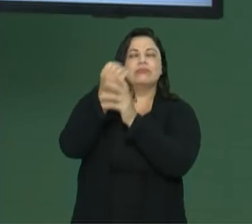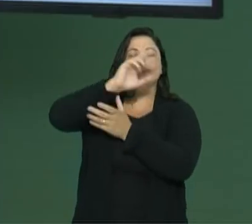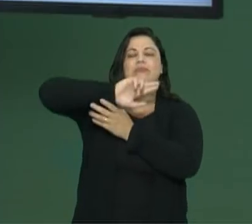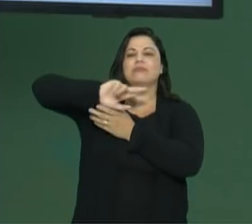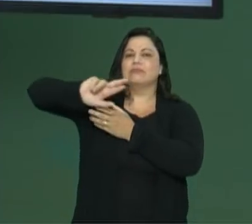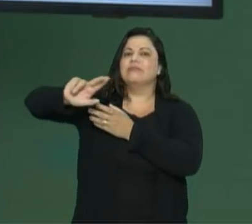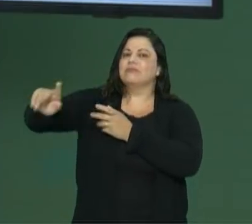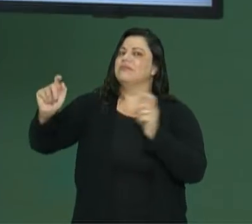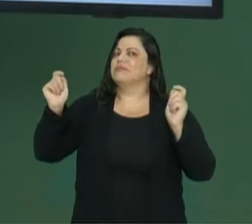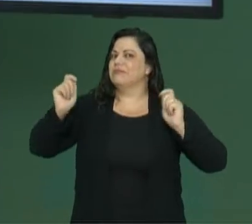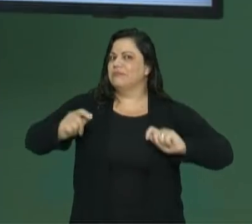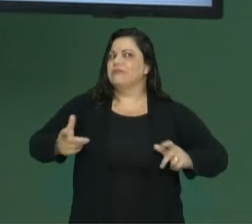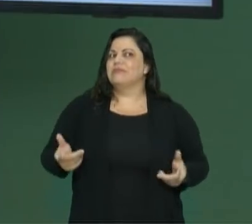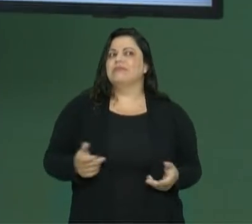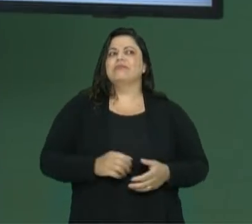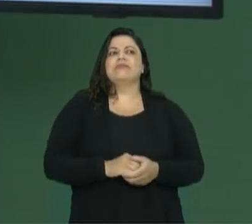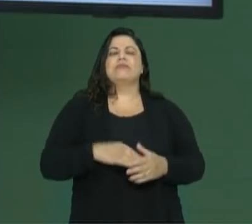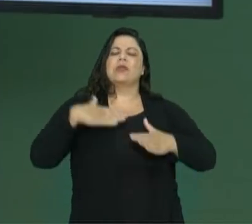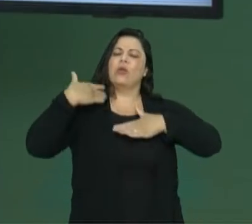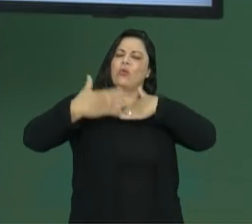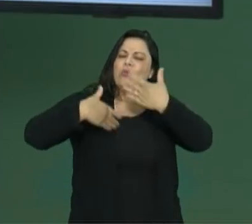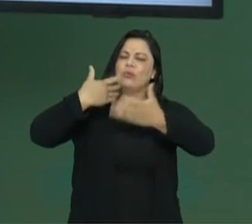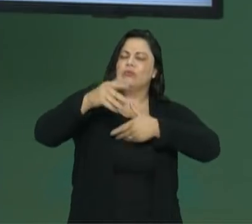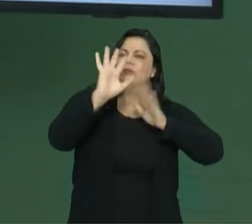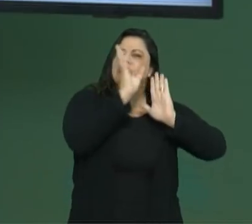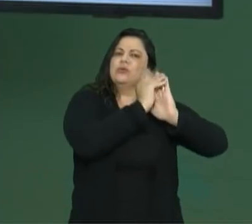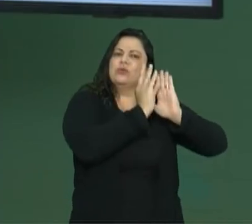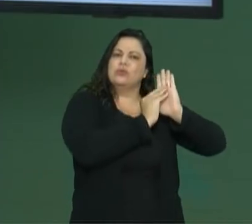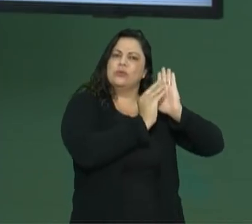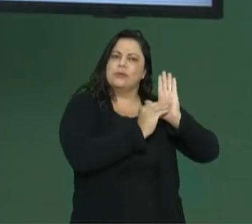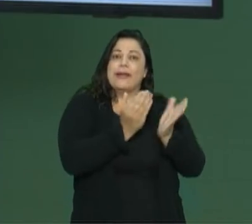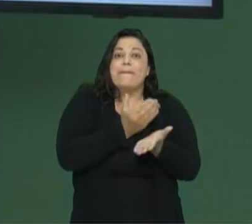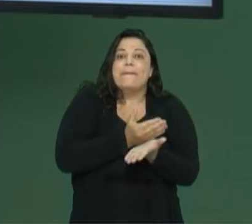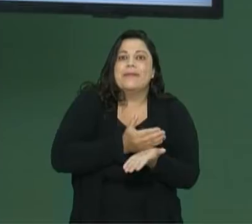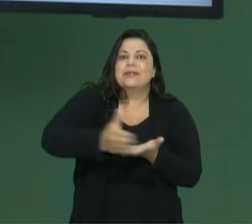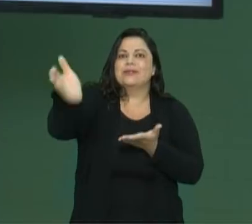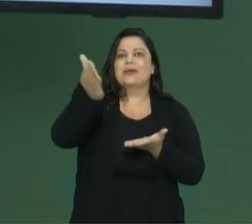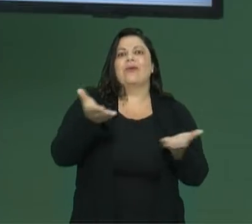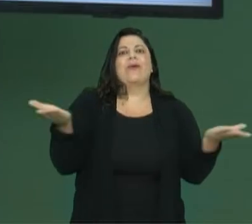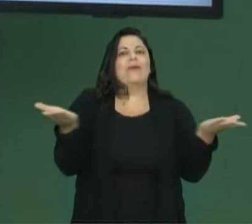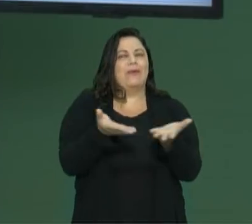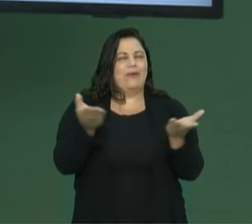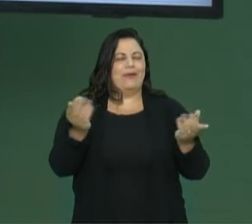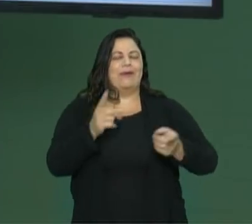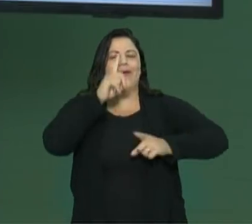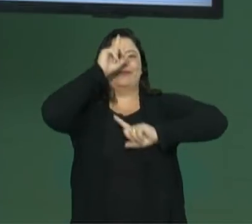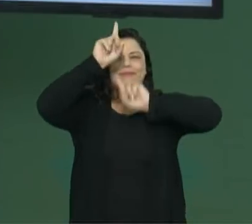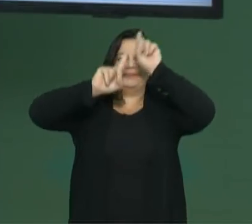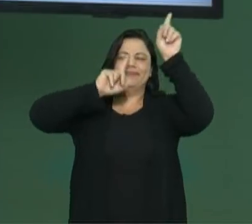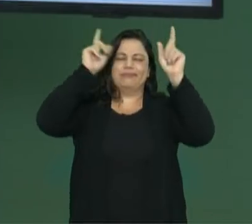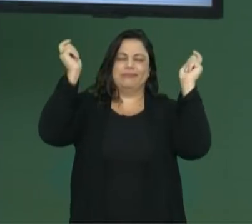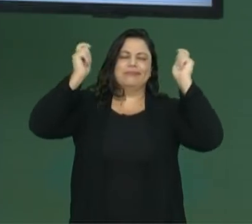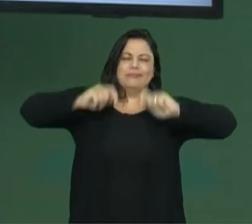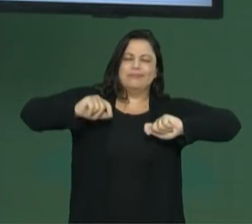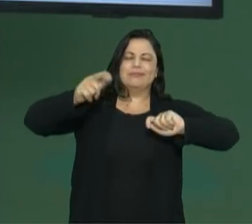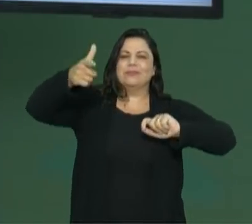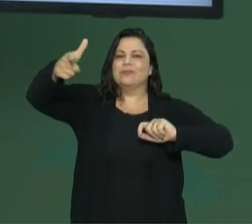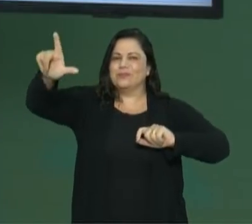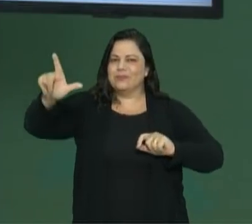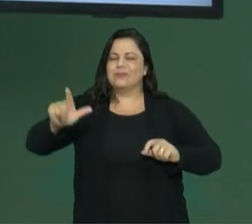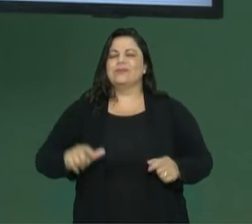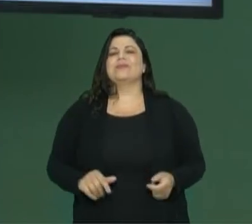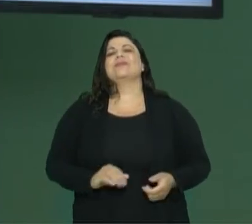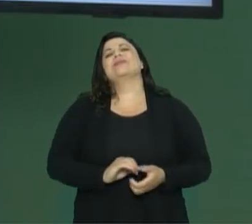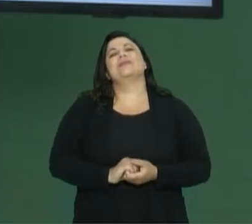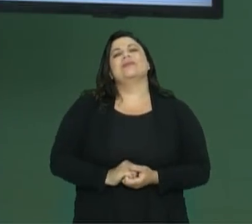isso. E ao longo do nosso conteúdo, a partir de agora, nós vamos criar essas grandezas físicas. Beleza, meus queridos? Vamos